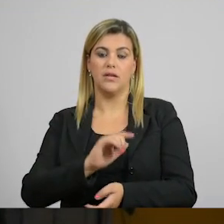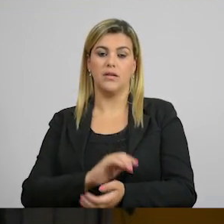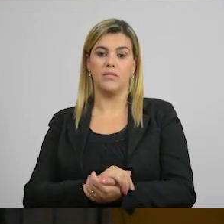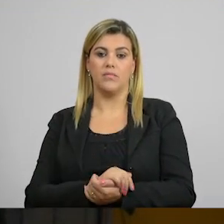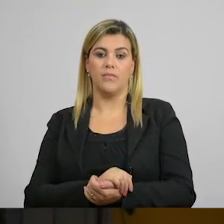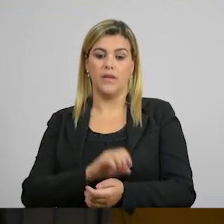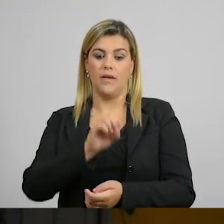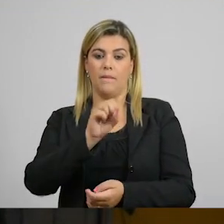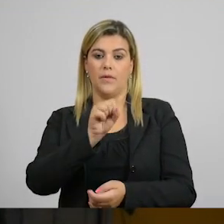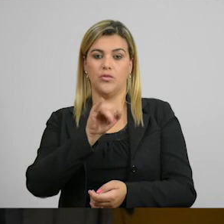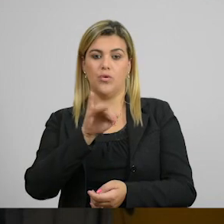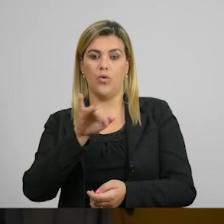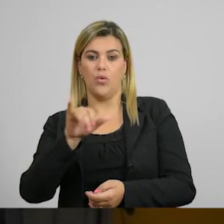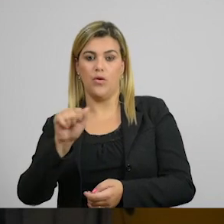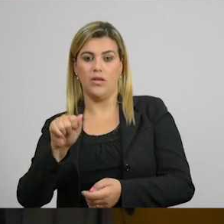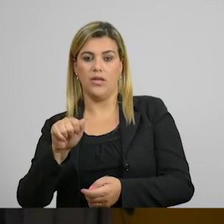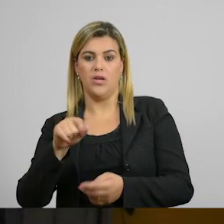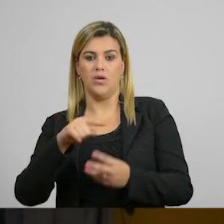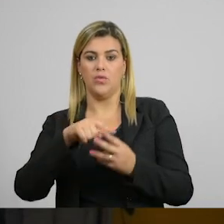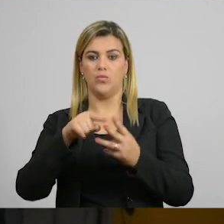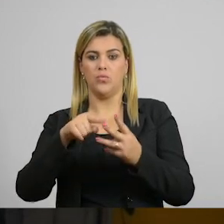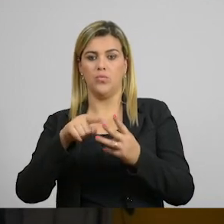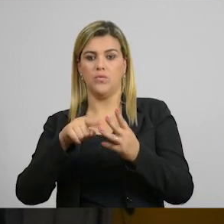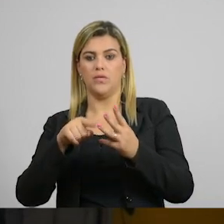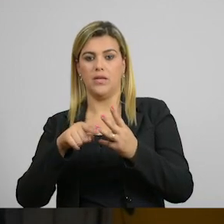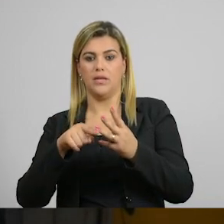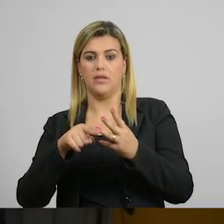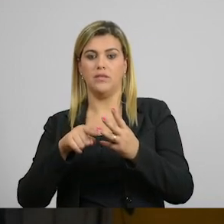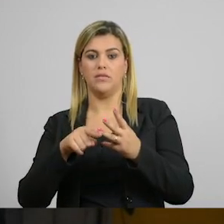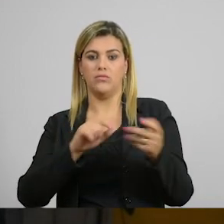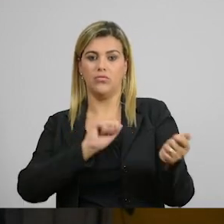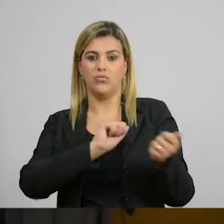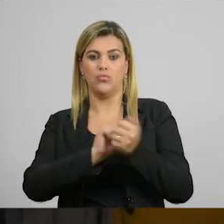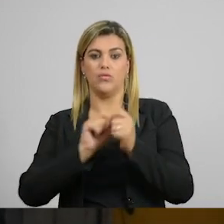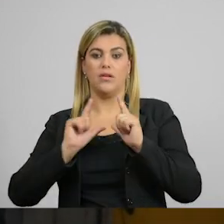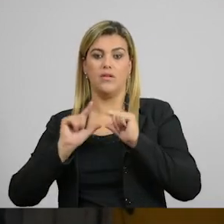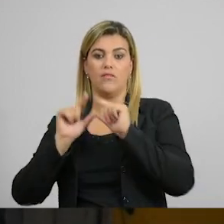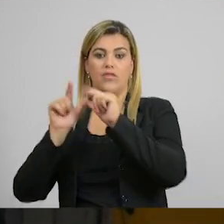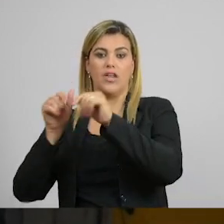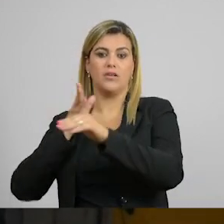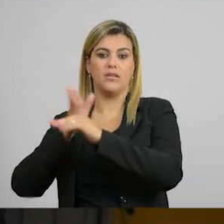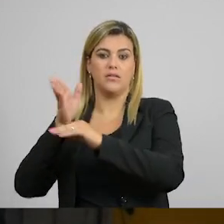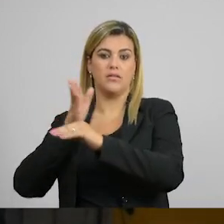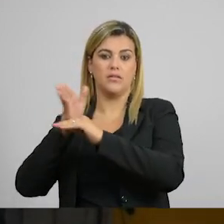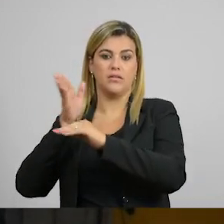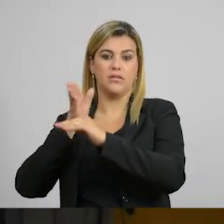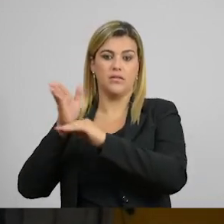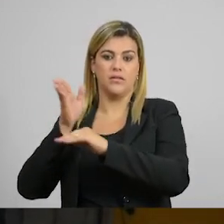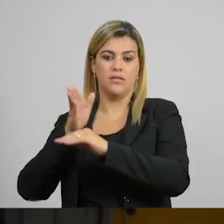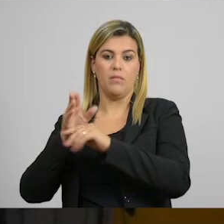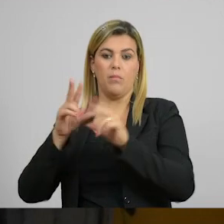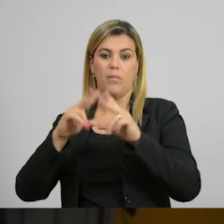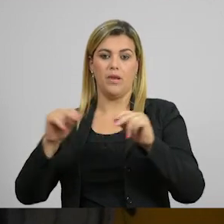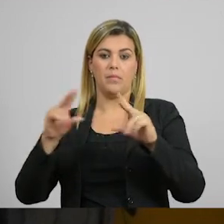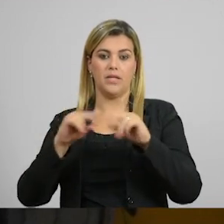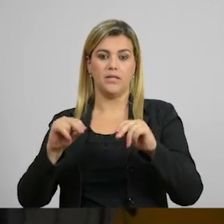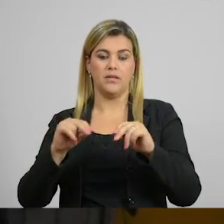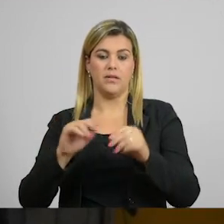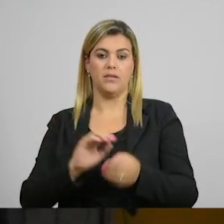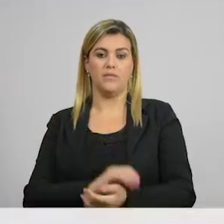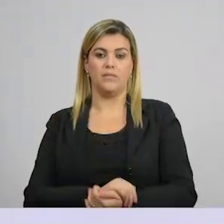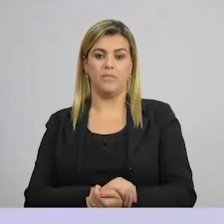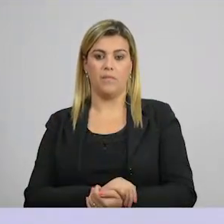arrumar recursos para que a Sônia e mais 2 ou 3, uma comissão, viajassem com mais frequência